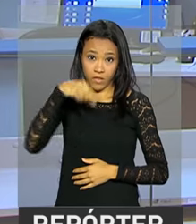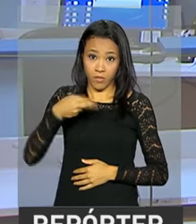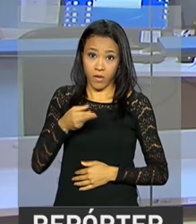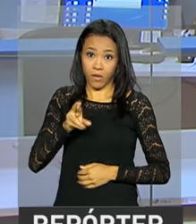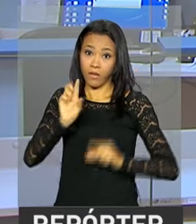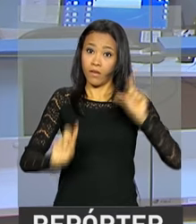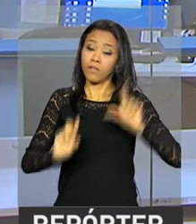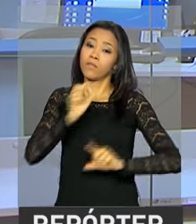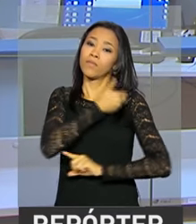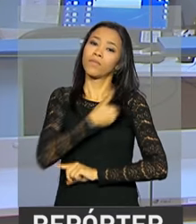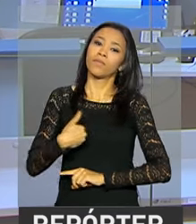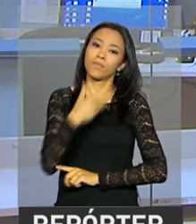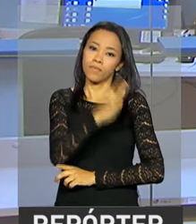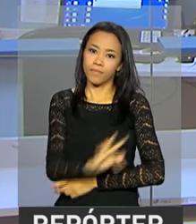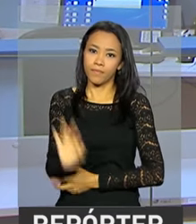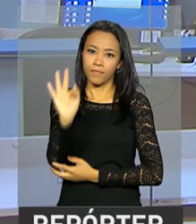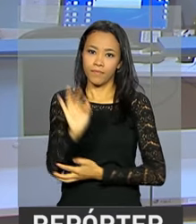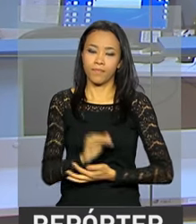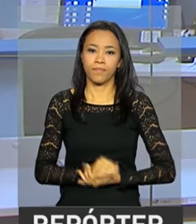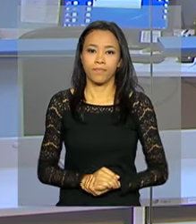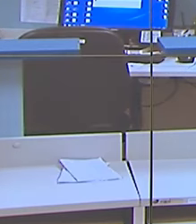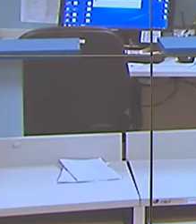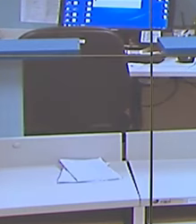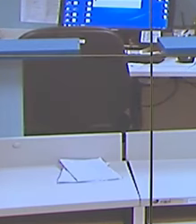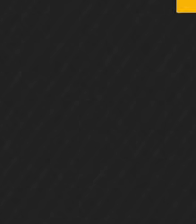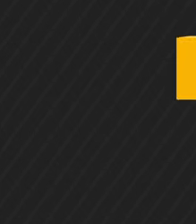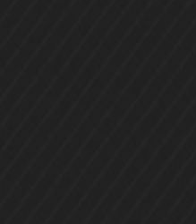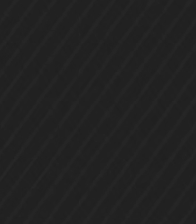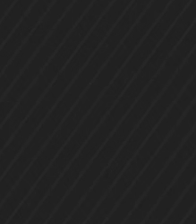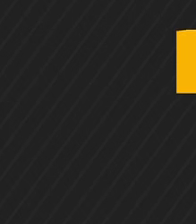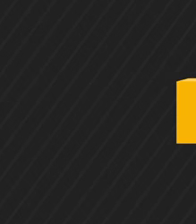na TVNBR, a TV do governo federal.